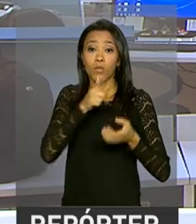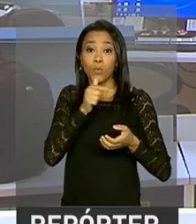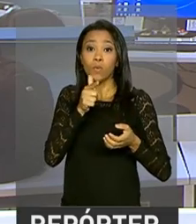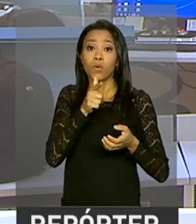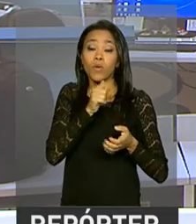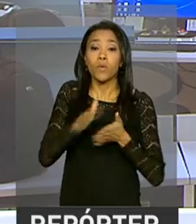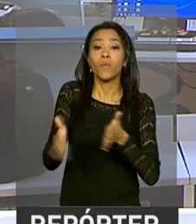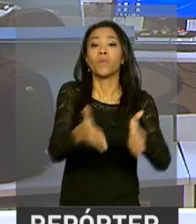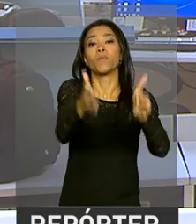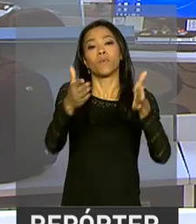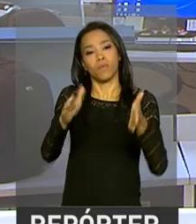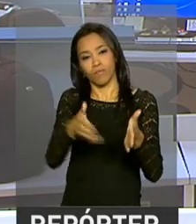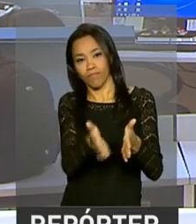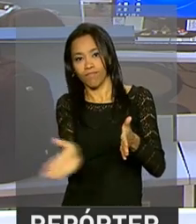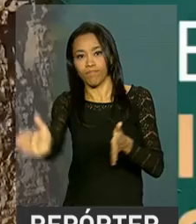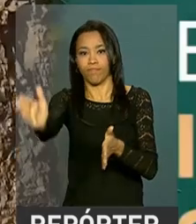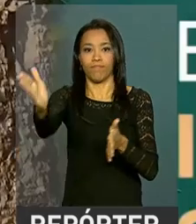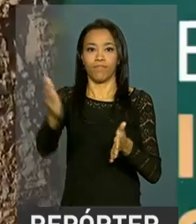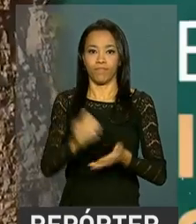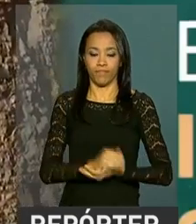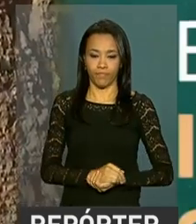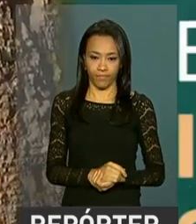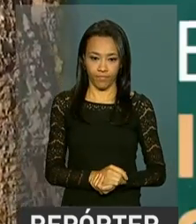do Rio São Francisco.